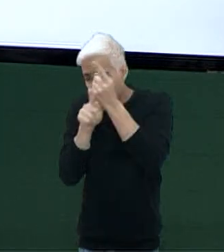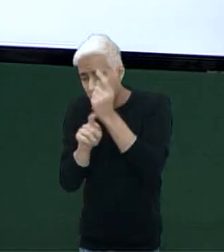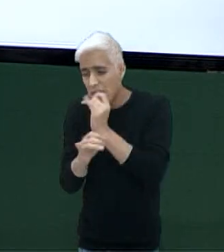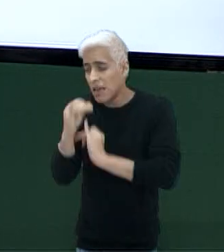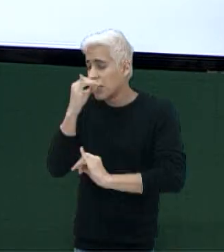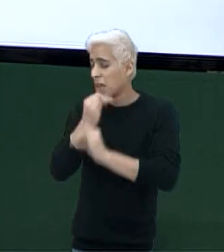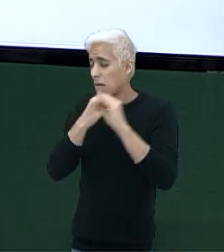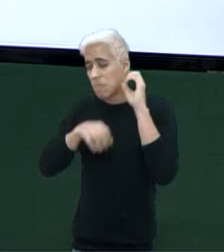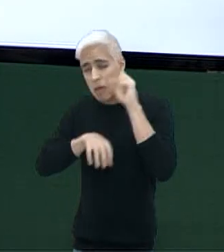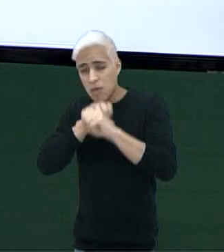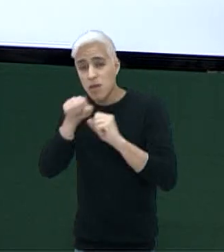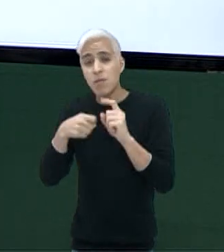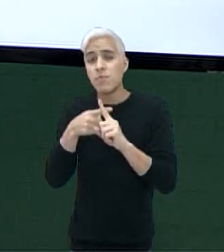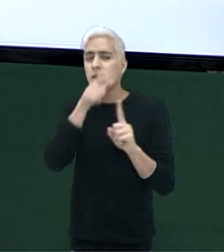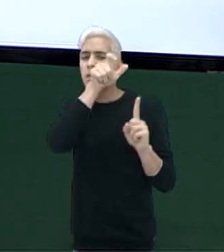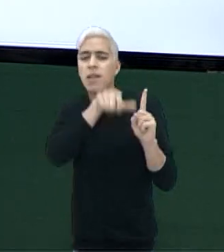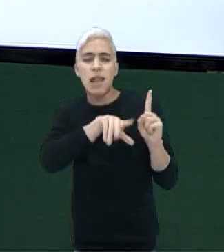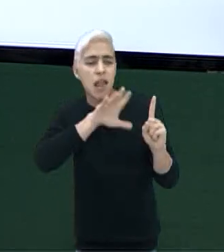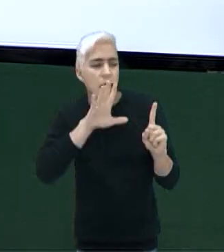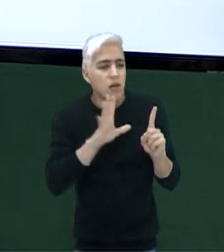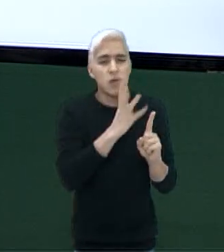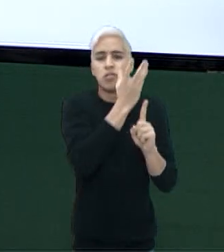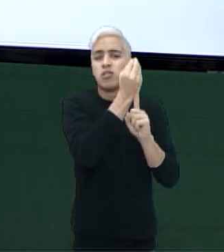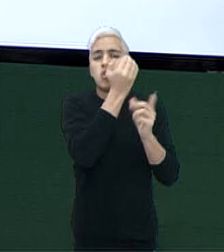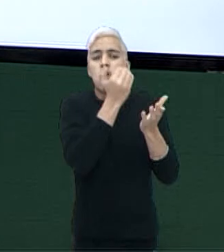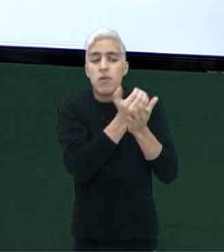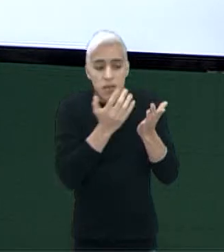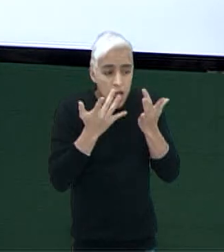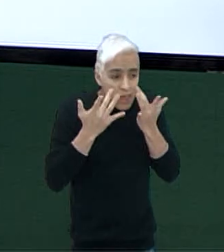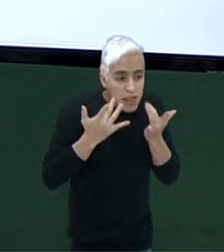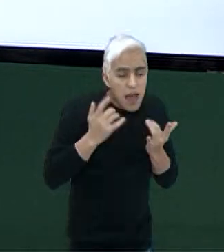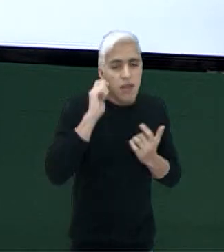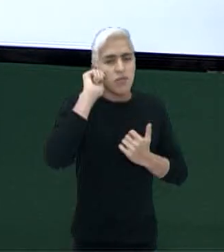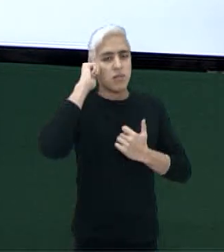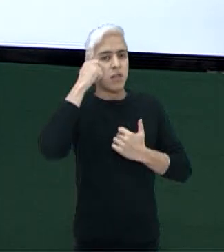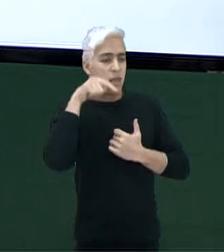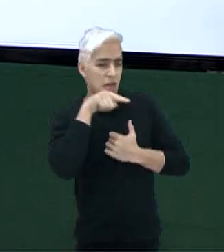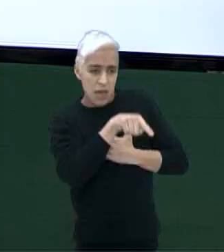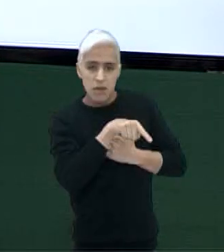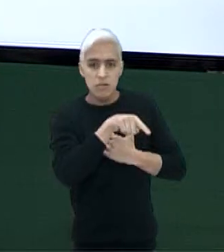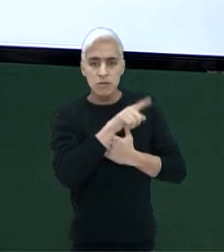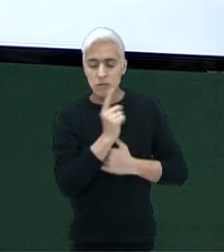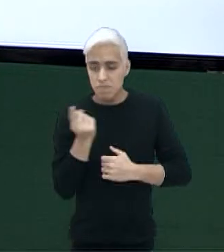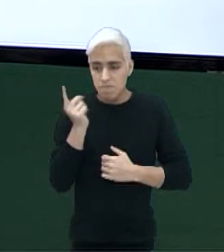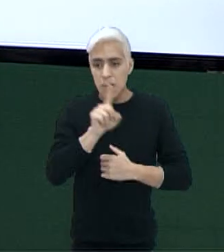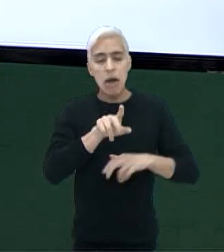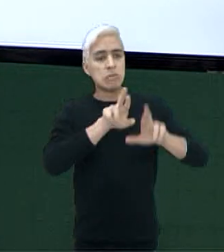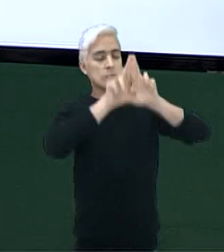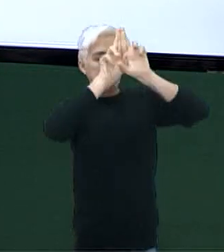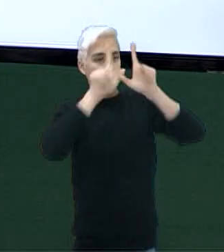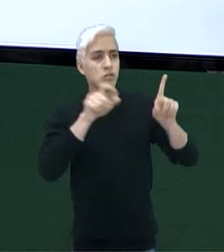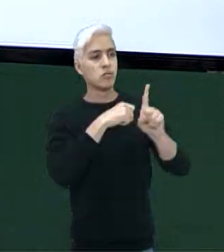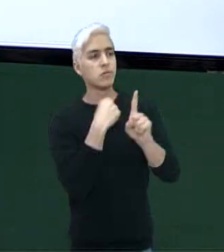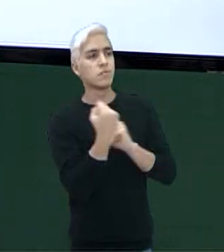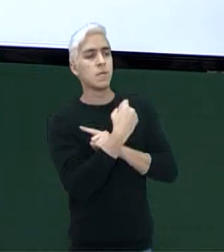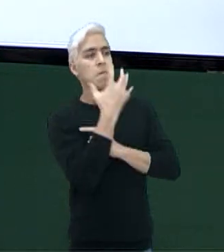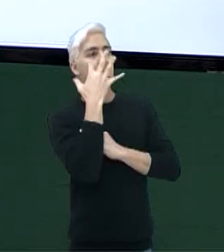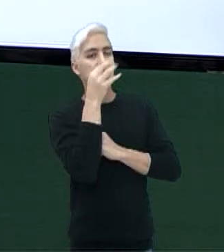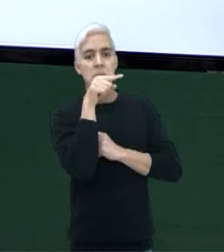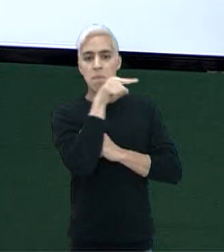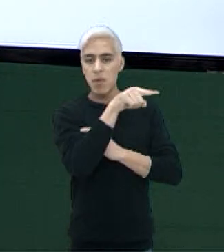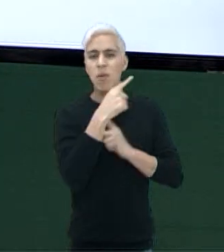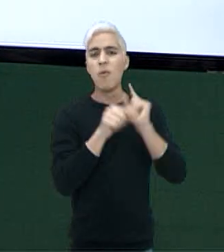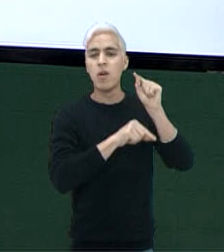conhecer, porque é uma artista aí que inaugurou o teatro negro, né? Fez muita diferença na nossa sociedade para